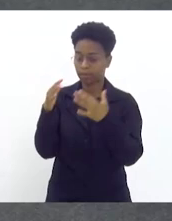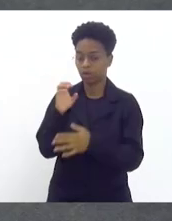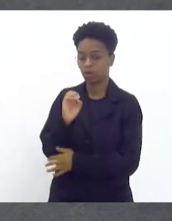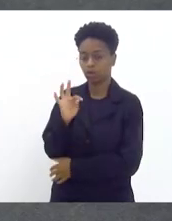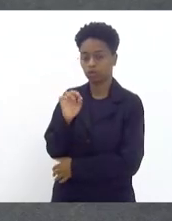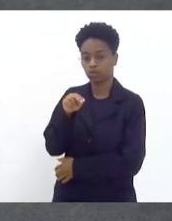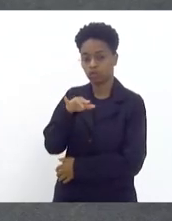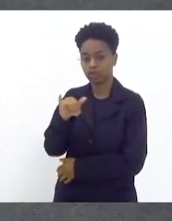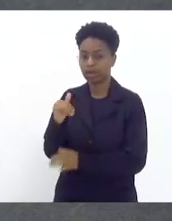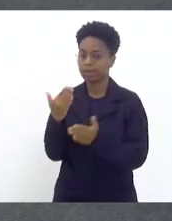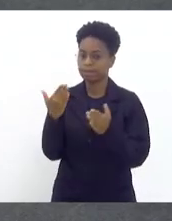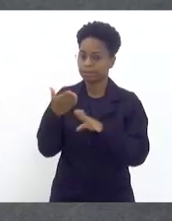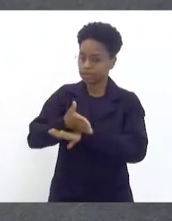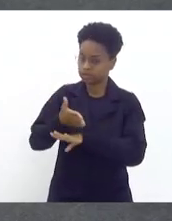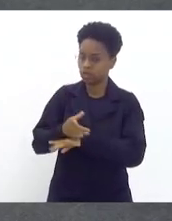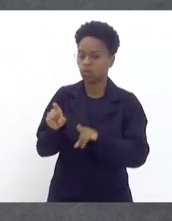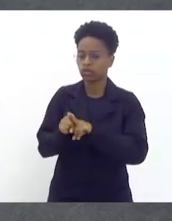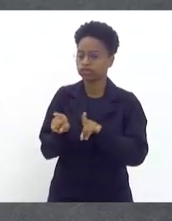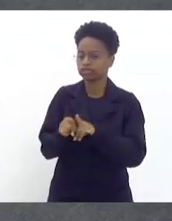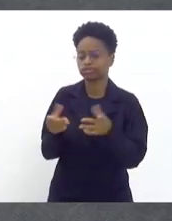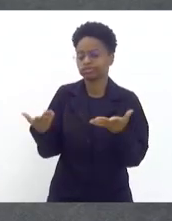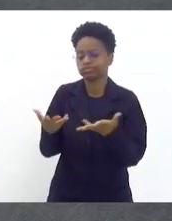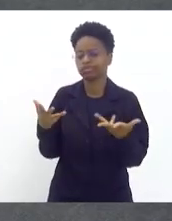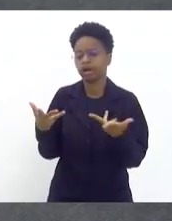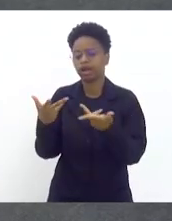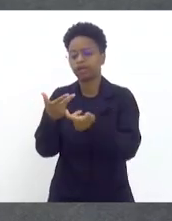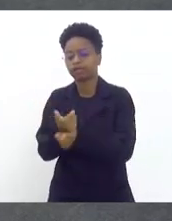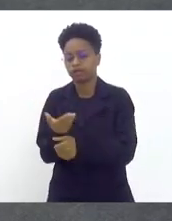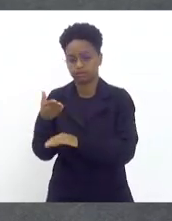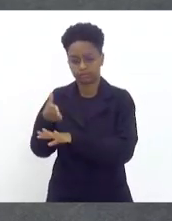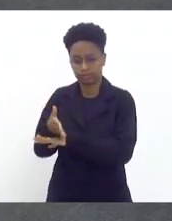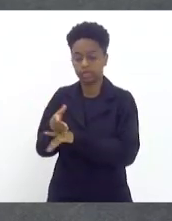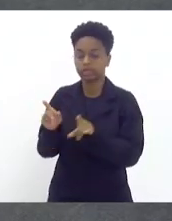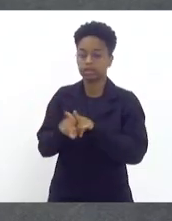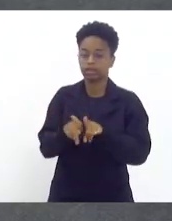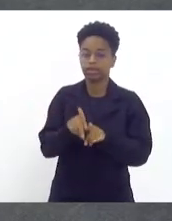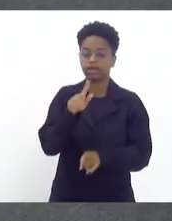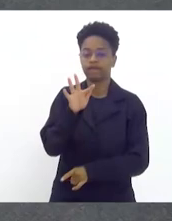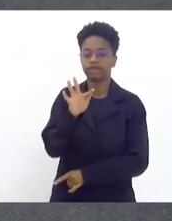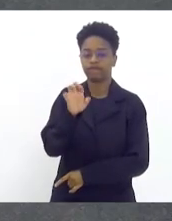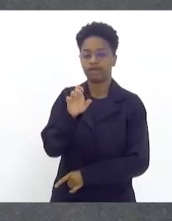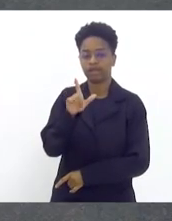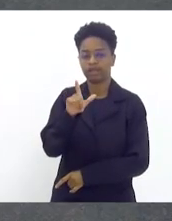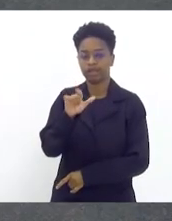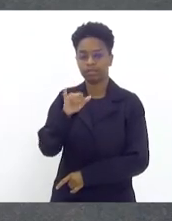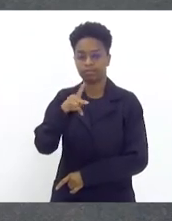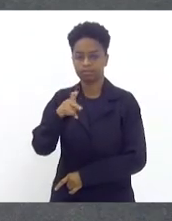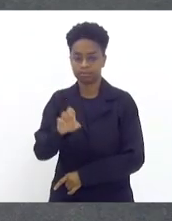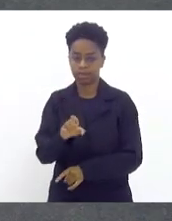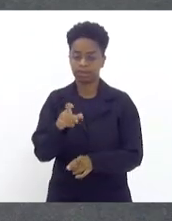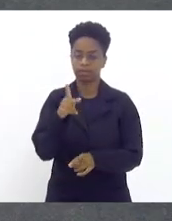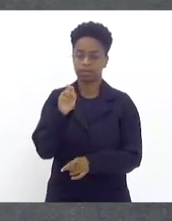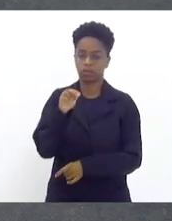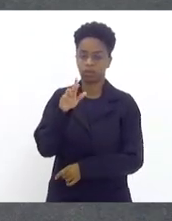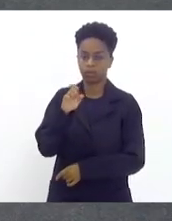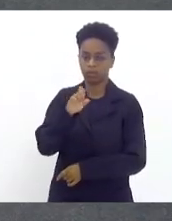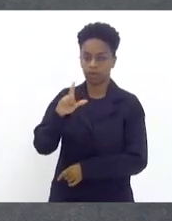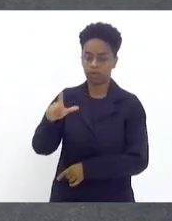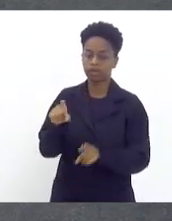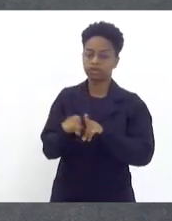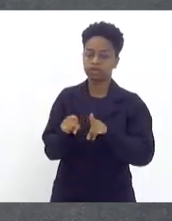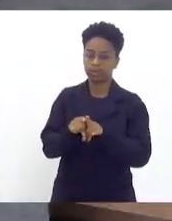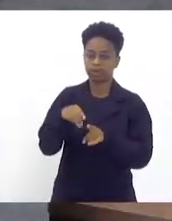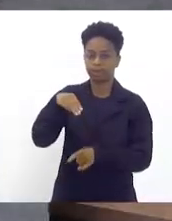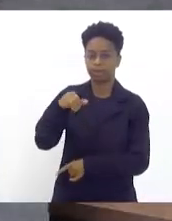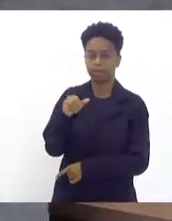participou teve uma presença brilhante hoje na audiência Deputado Felipe O Bel também Deputado da Marta Rocha e dizer que as